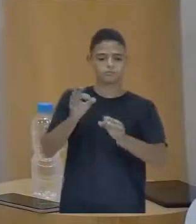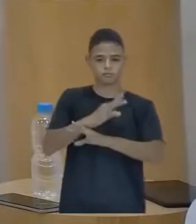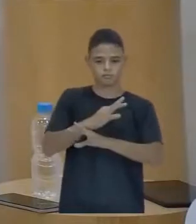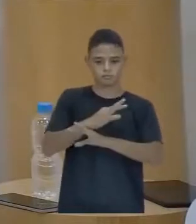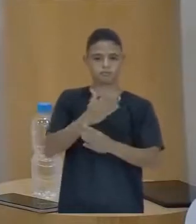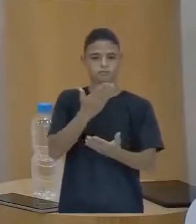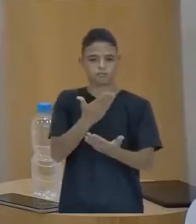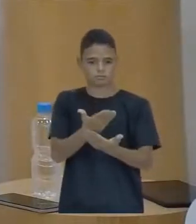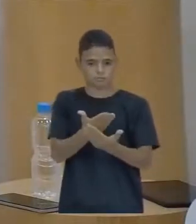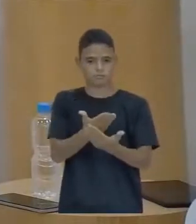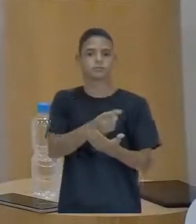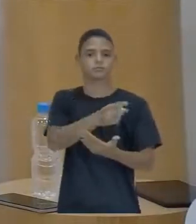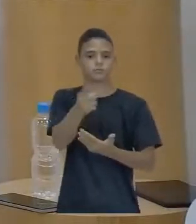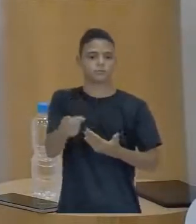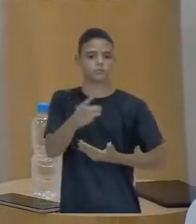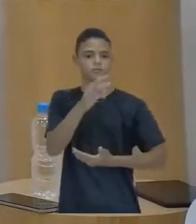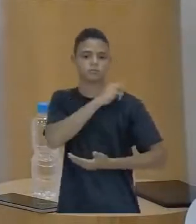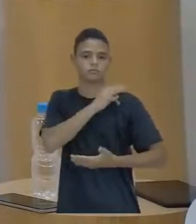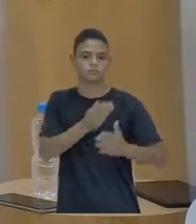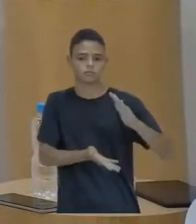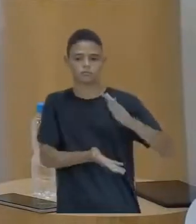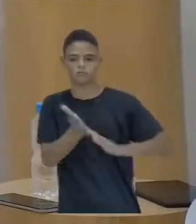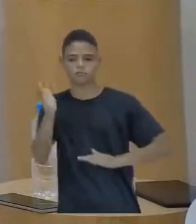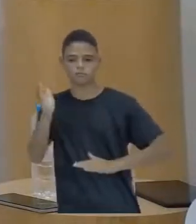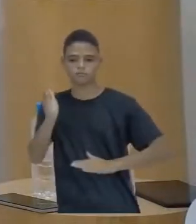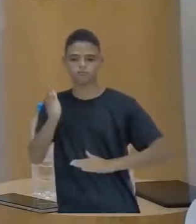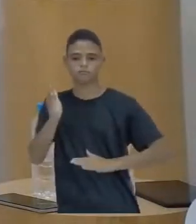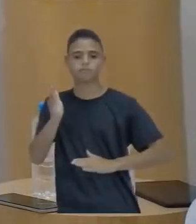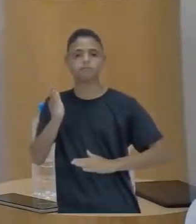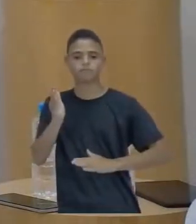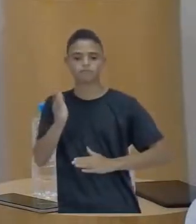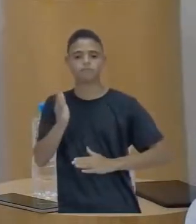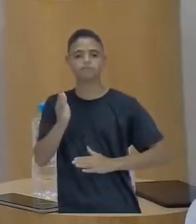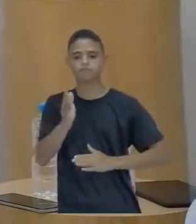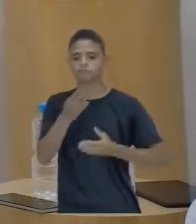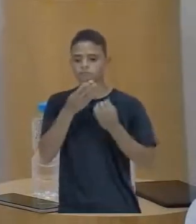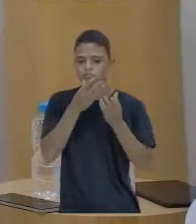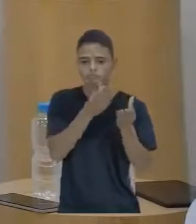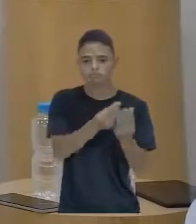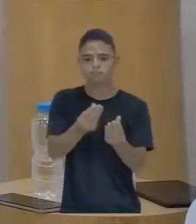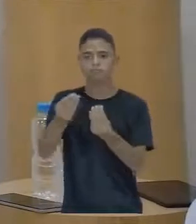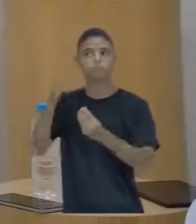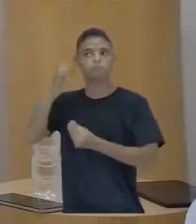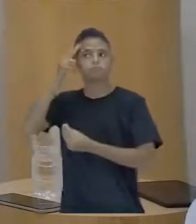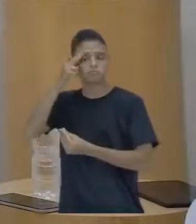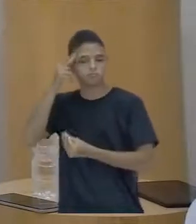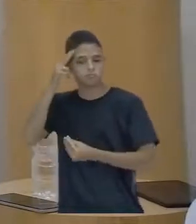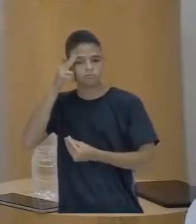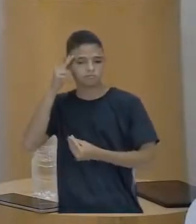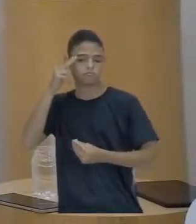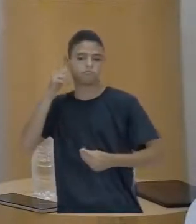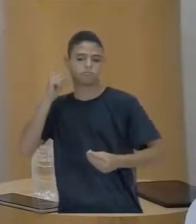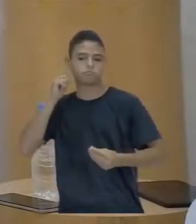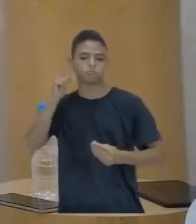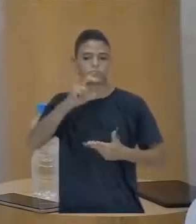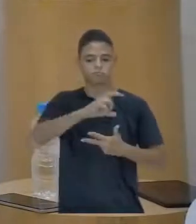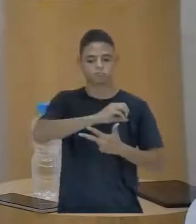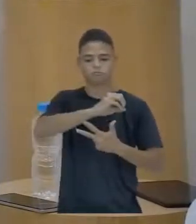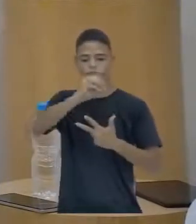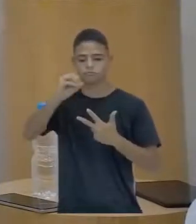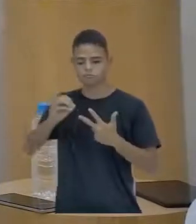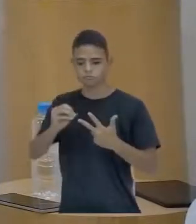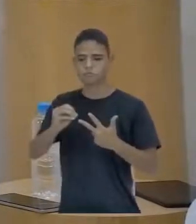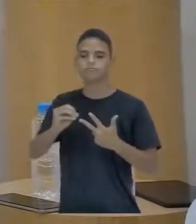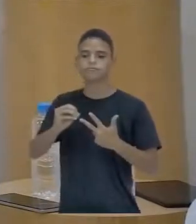hein? Terceirão, vamos embora? Mas vamos embora com muitos desejos, muitos sonhos e muitas conquistas, e o Enem está chegando. Então a aula de hoje é